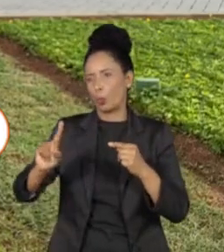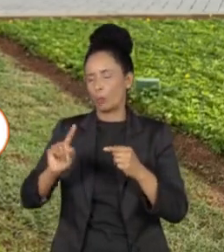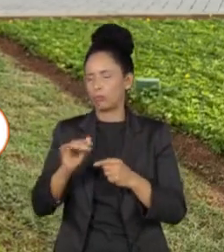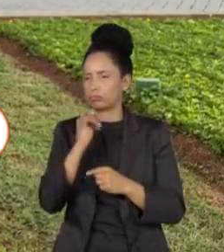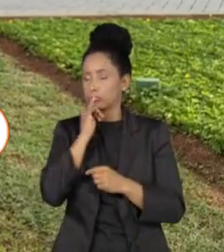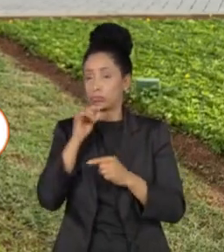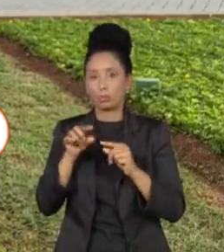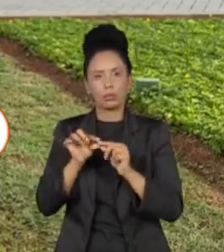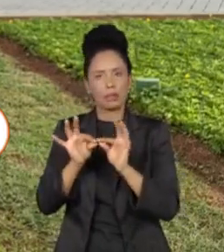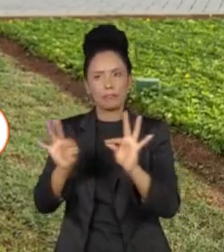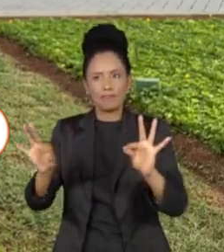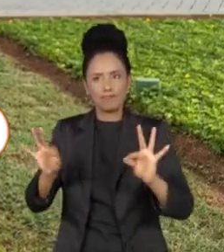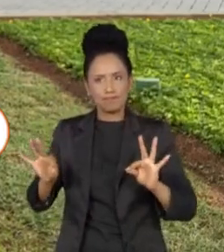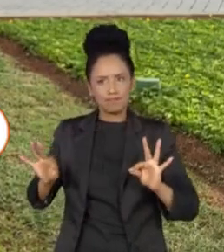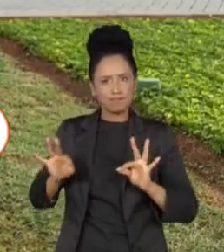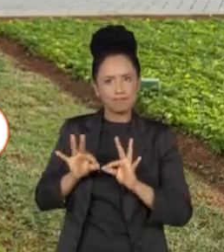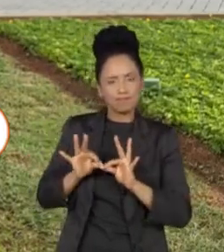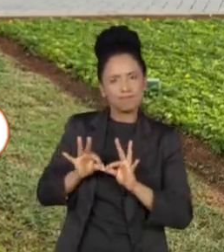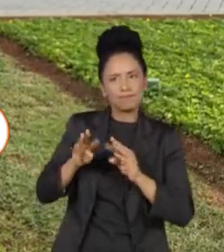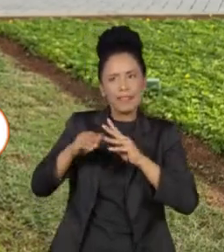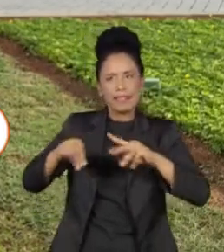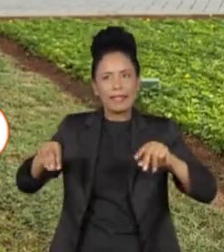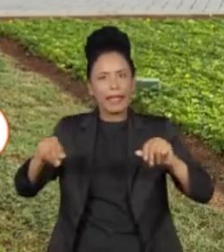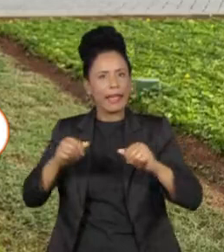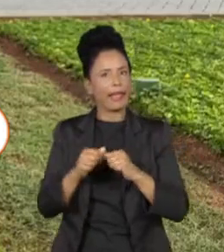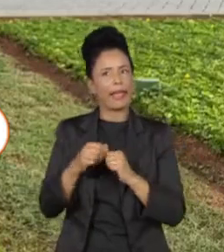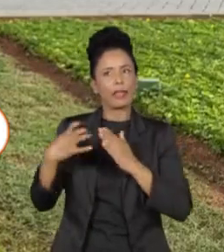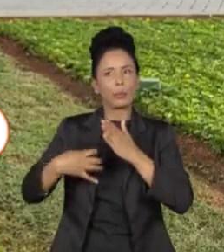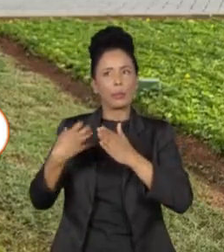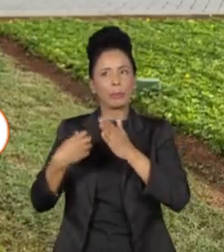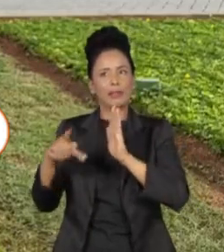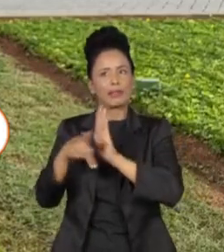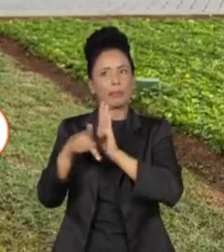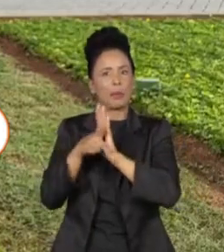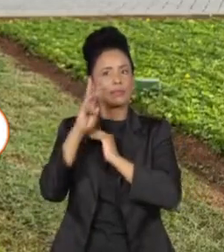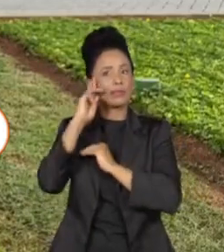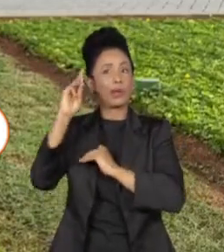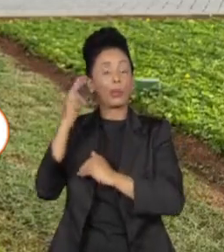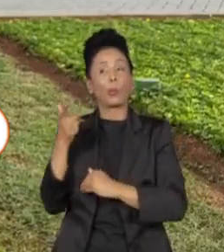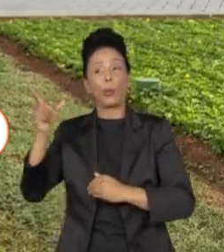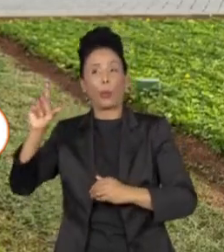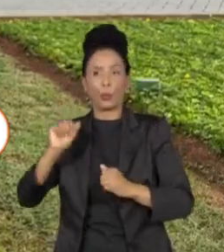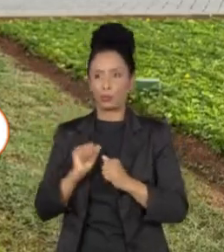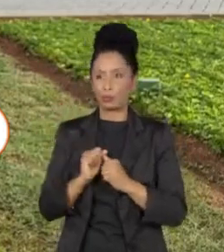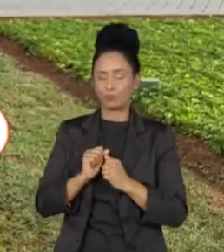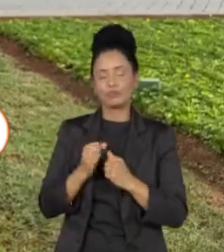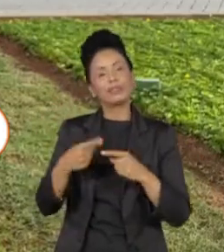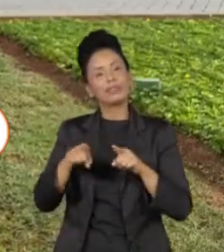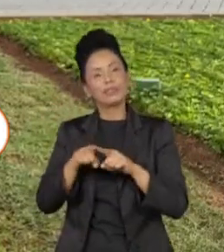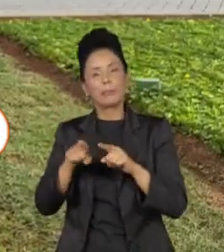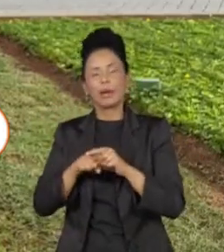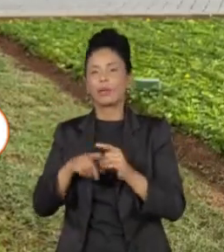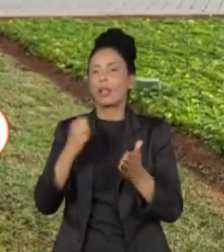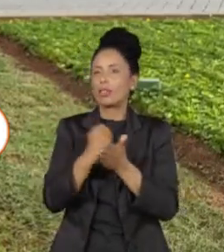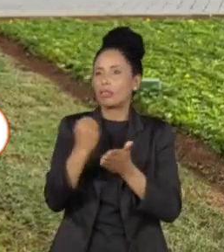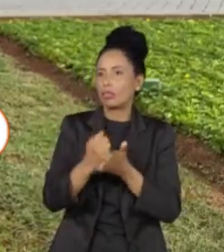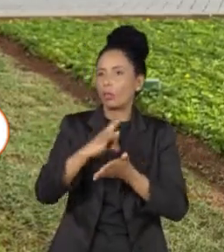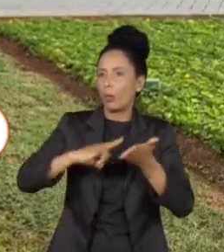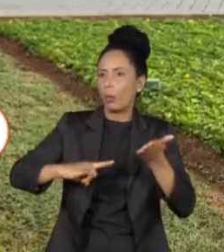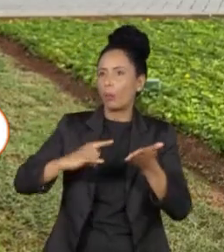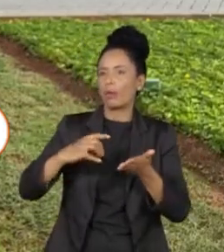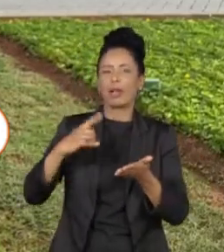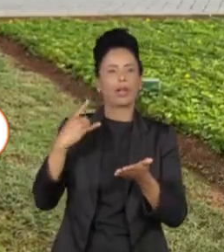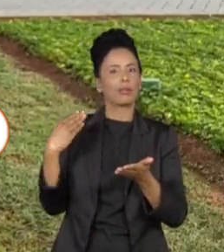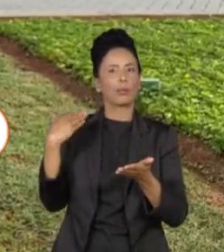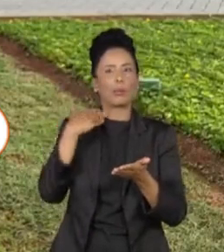não existiam ou que estavam em nomes de outras empresas, ou mesmo cartas de fiança sem respaldo legal. Agora, o Tribunal